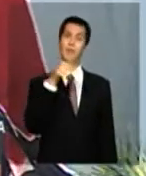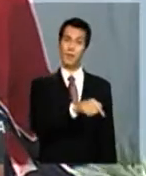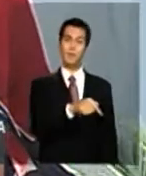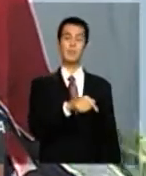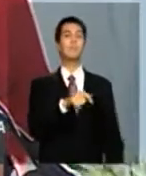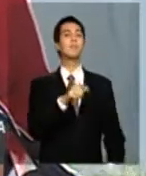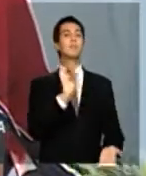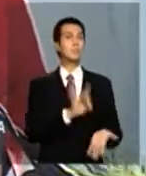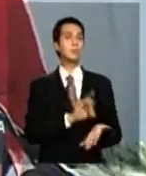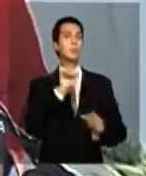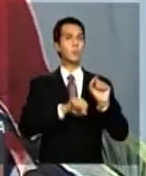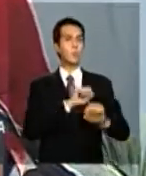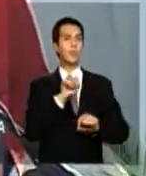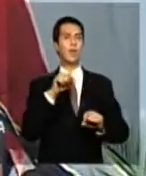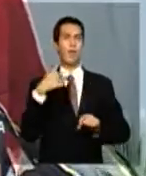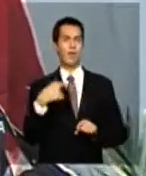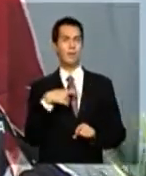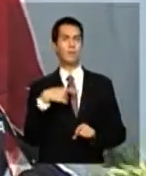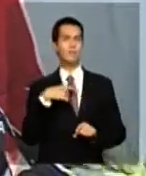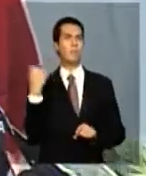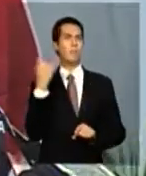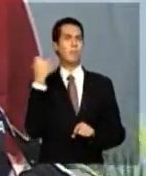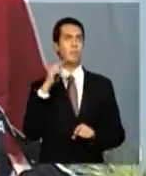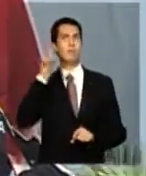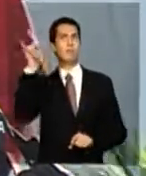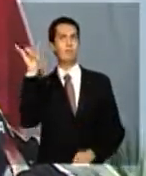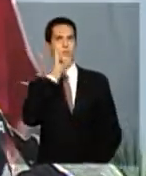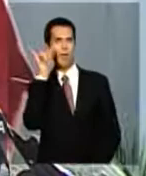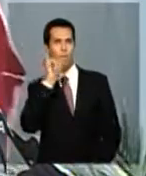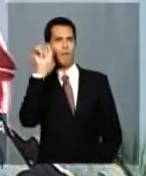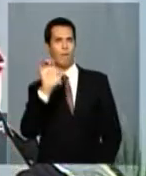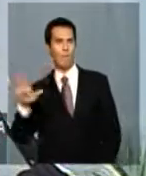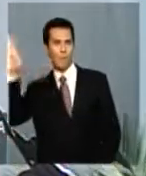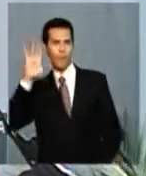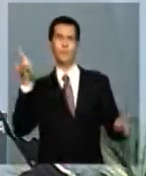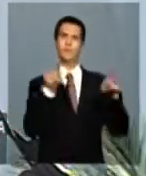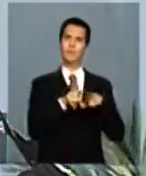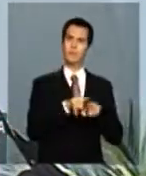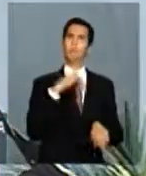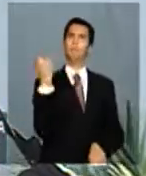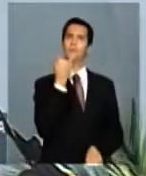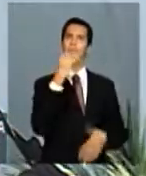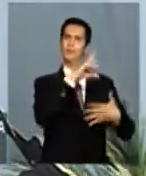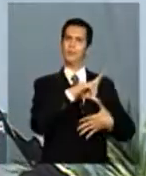Itália, da Europa e da América Latina. Mas